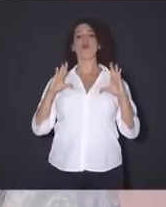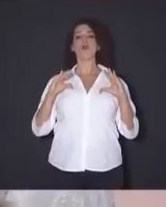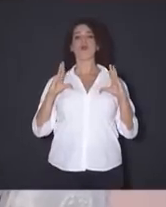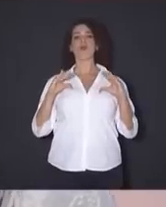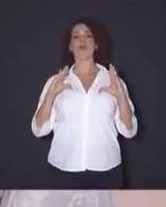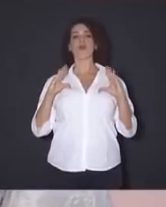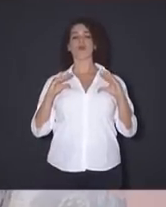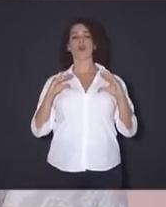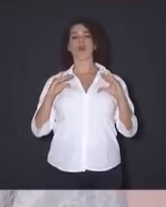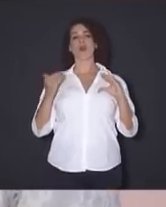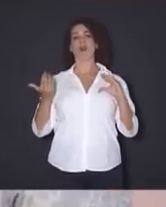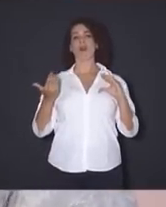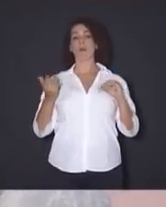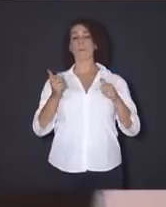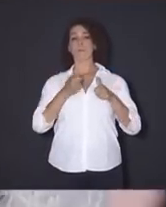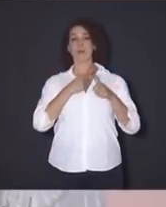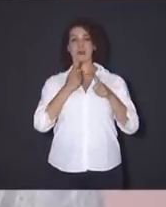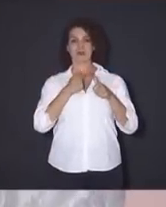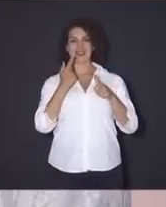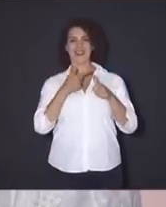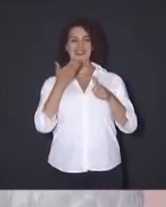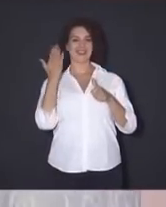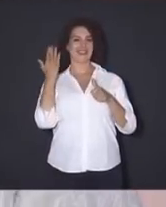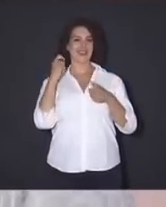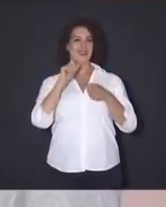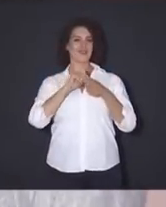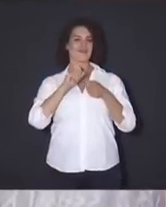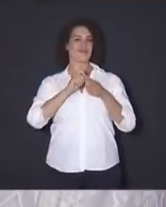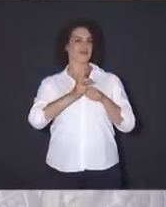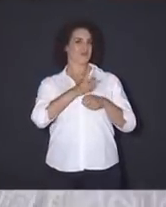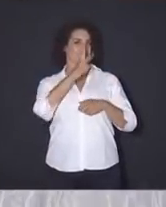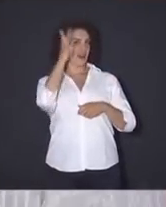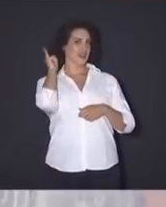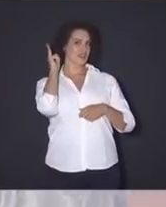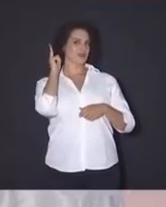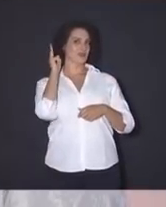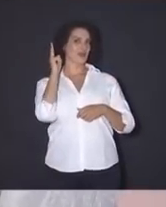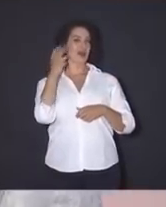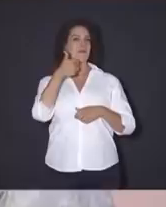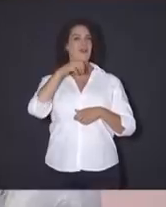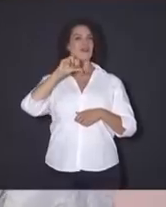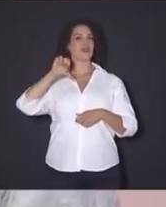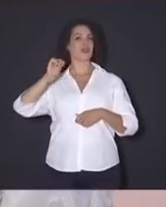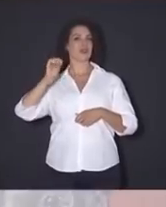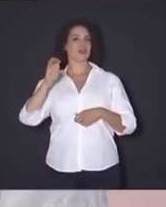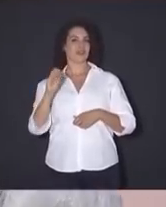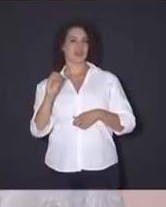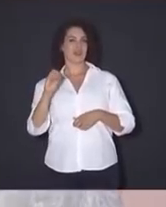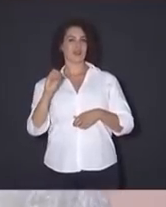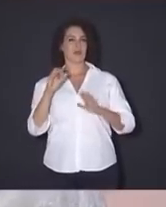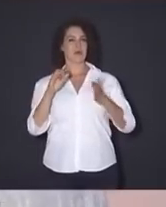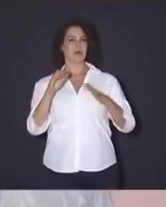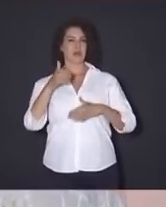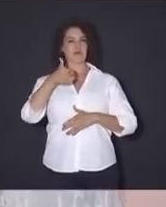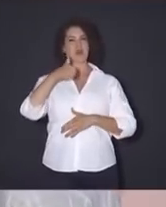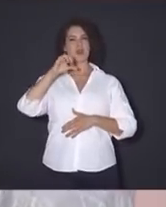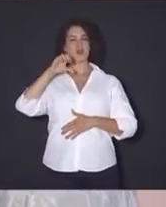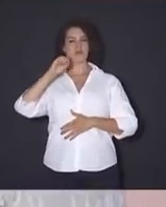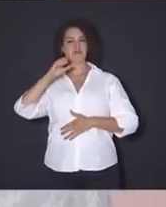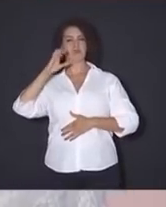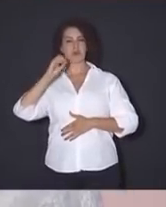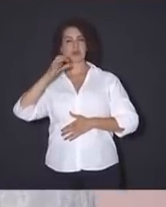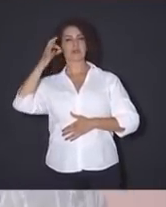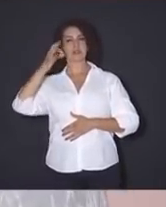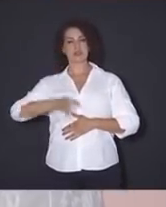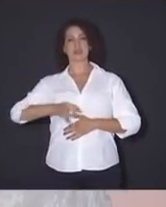eu fiz o meu primeiro o vestibular é aquela época chamada no vestibular no início dos anos 80 mais precisamente em 1980 dia